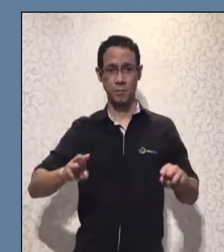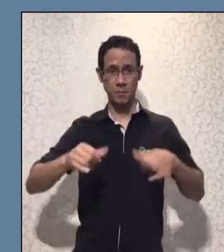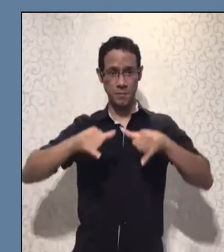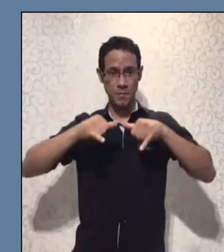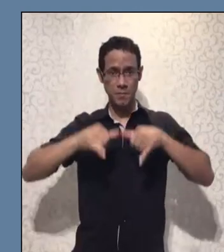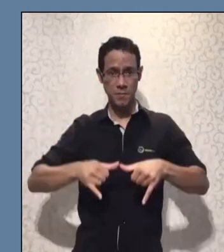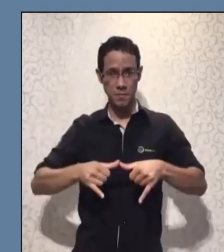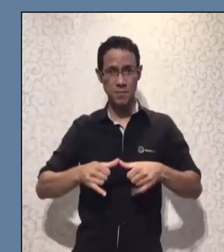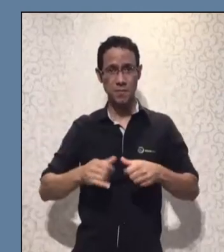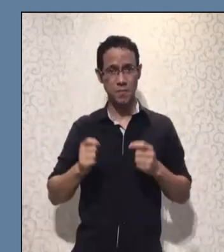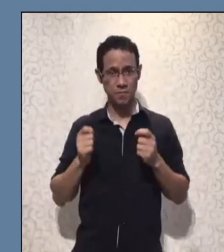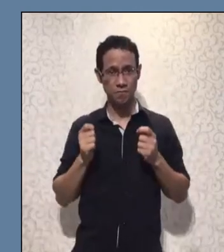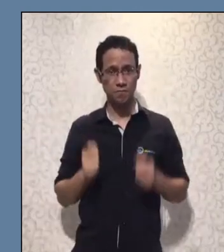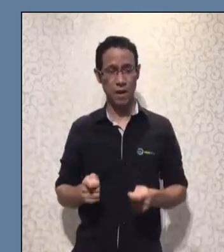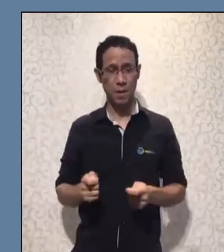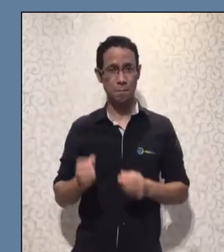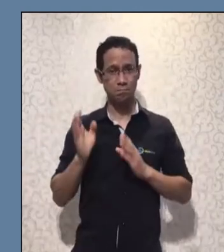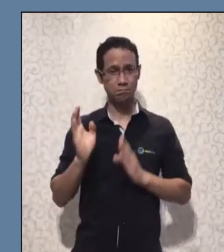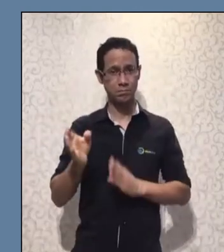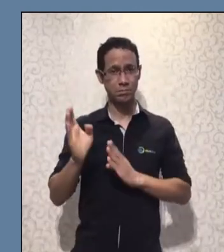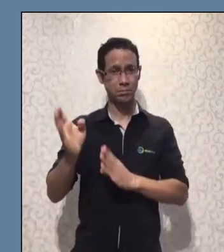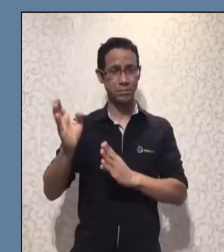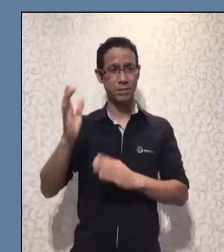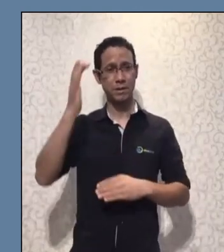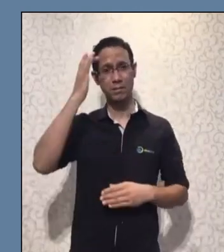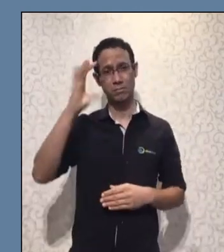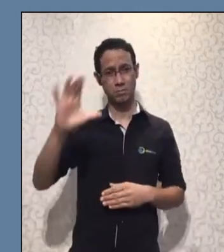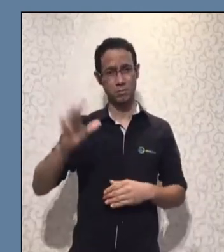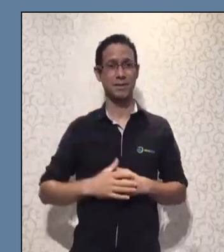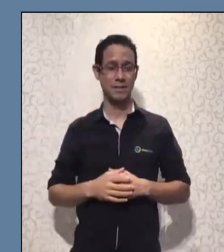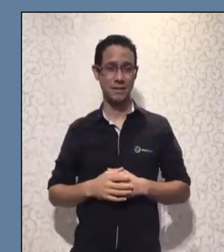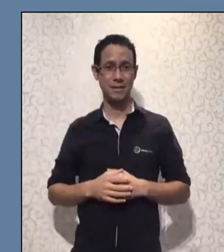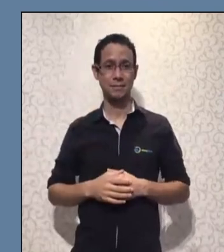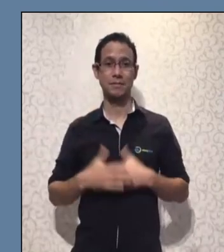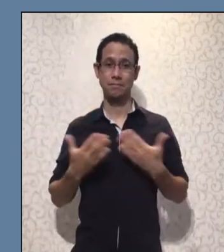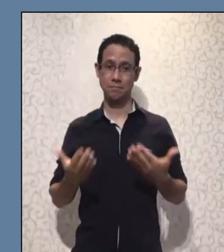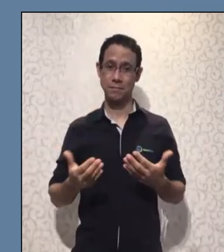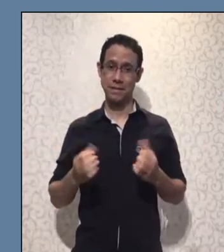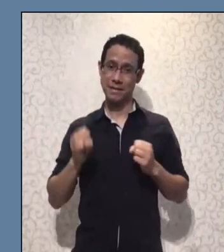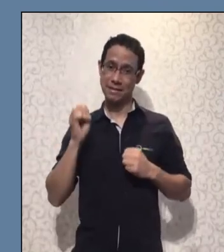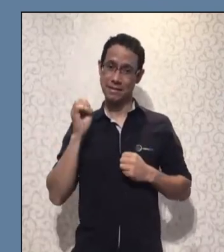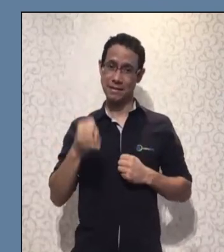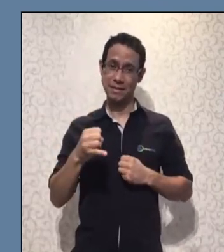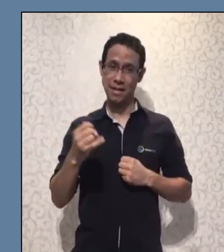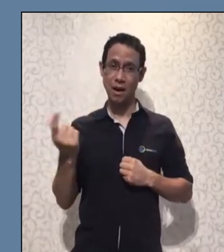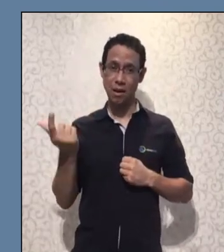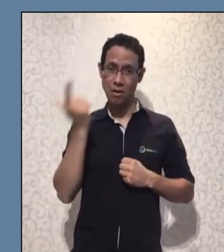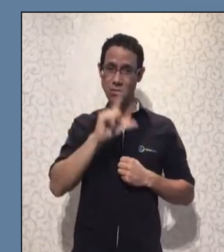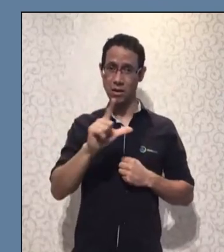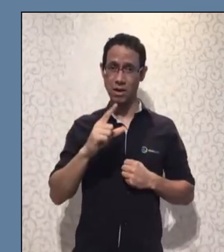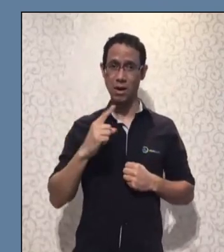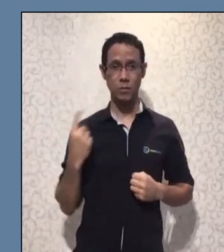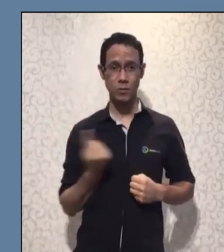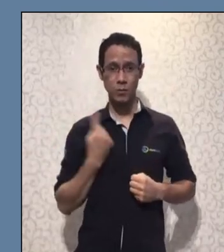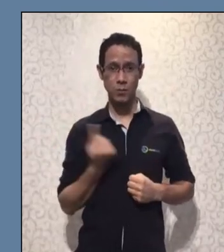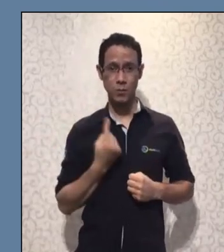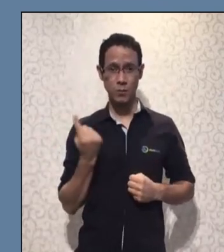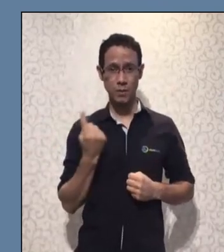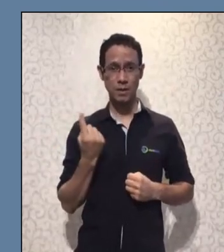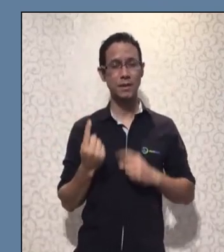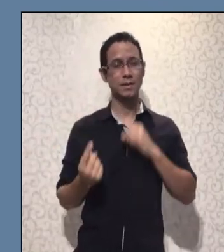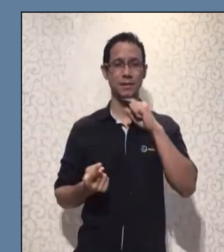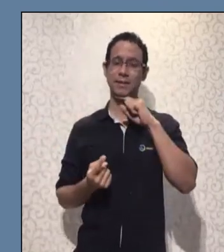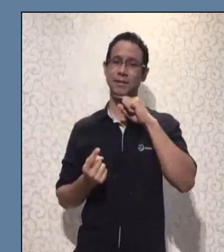mas se eles, levando em consideração que eles possam se manter, eles sozinhos não vão resolver esse problema.